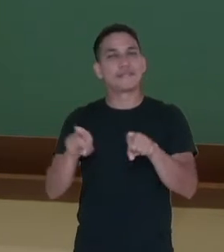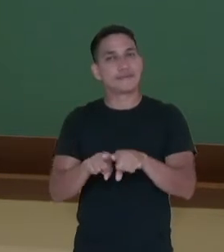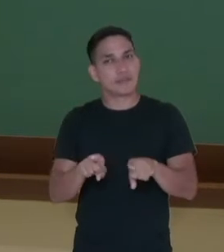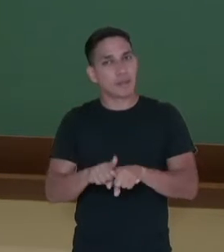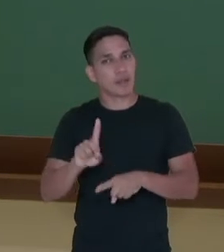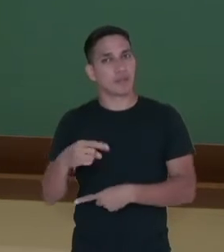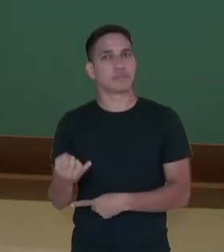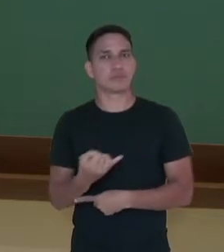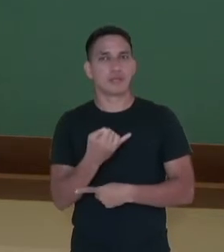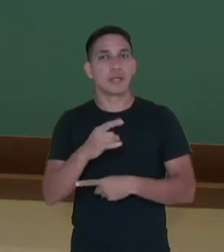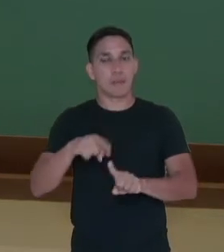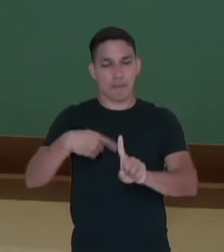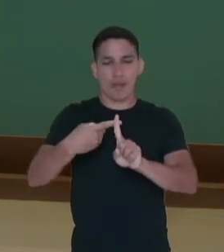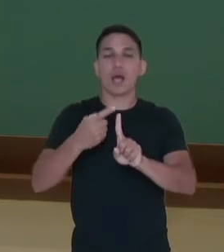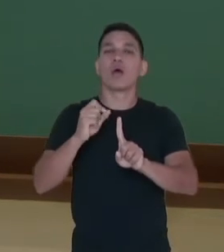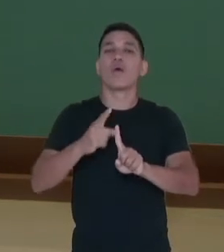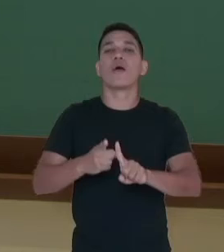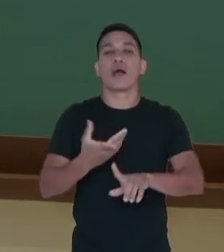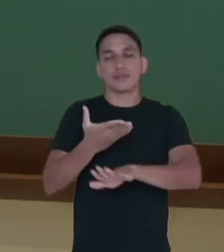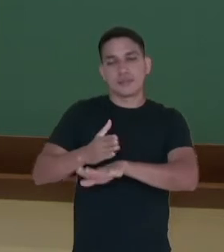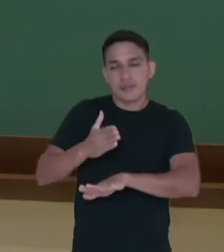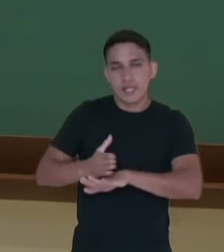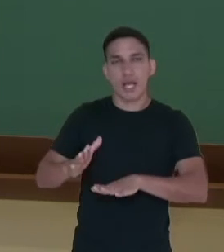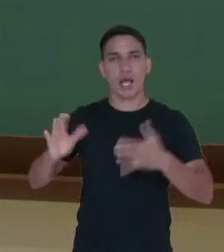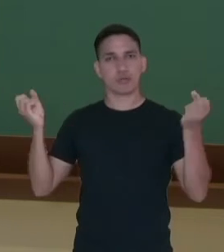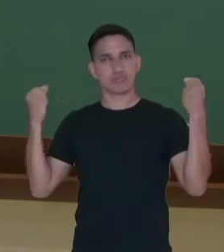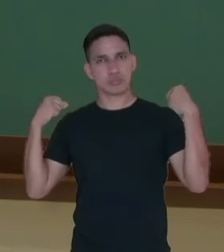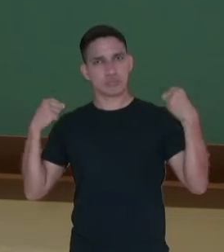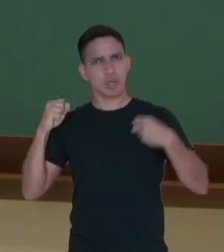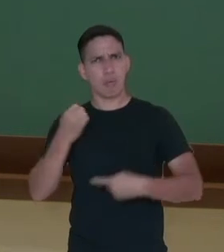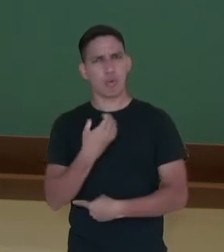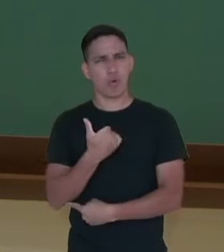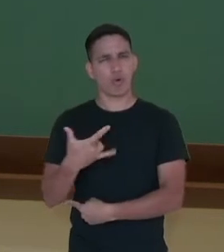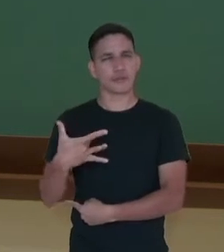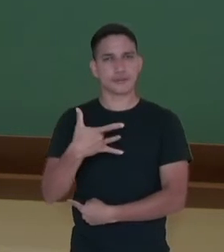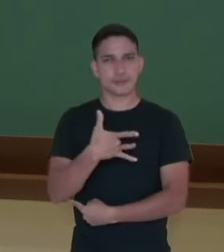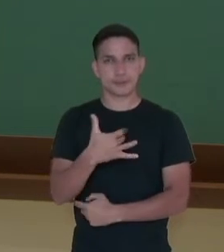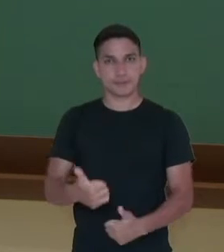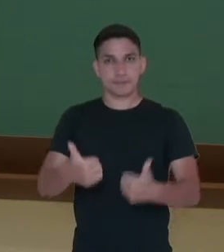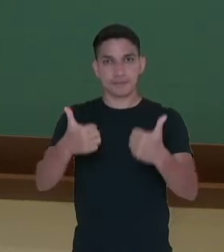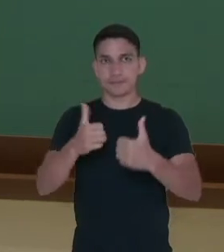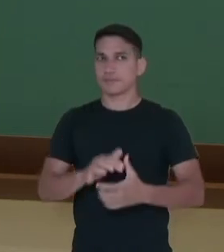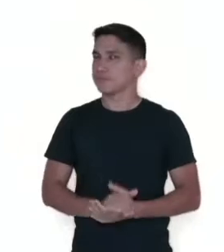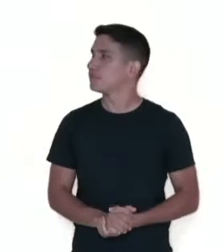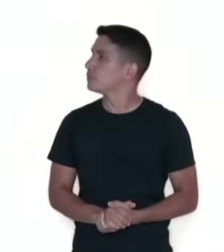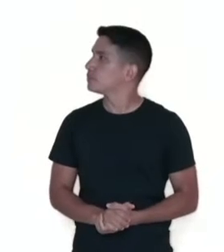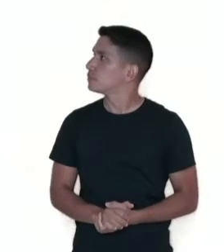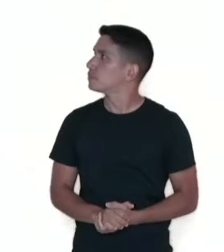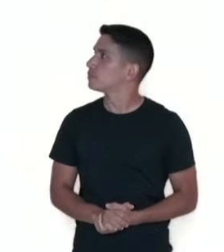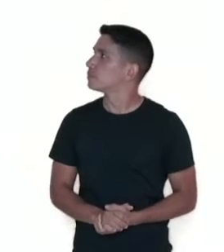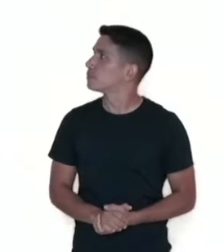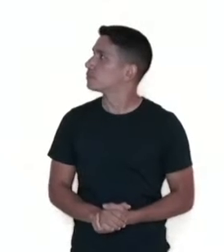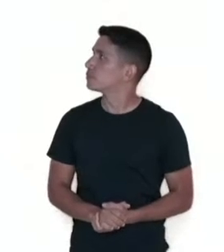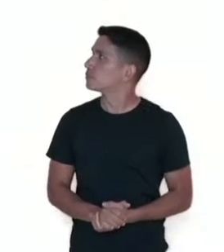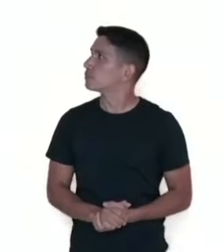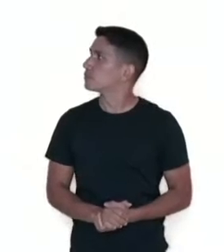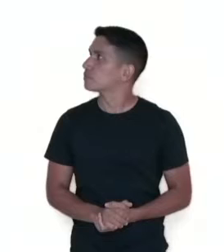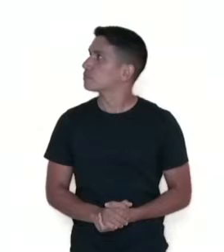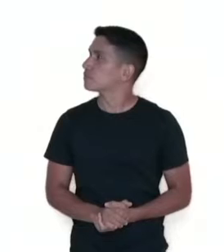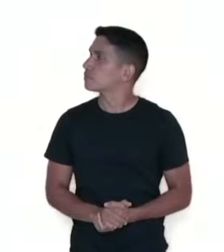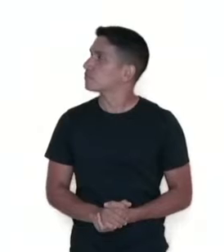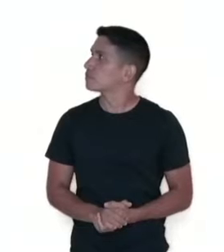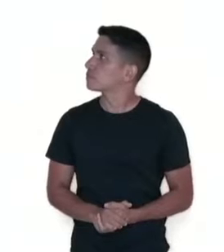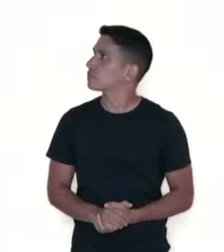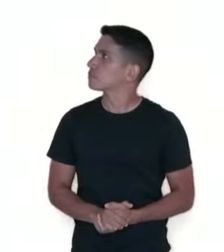exercício físico para uma boa saúde, tá? Para que o exercício tenha êxito,